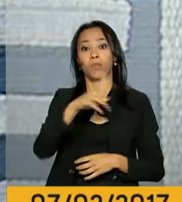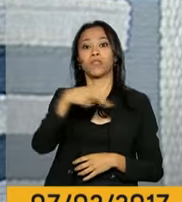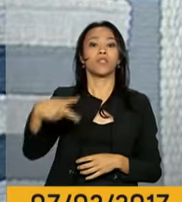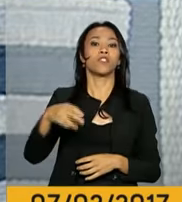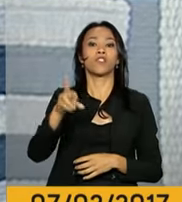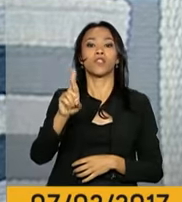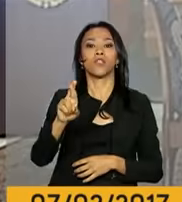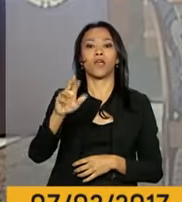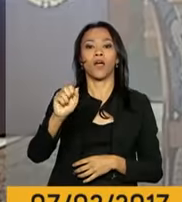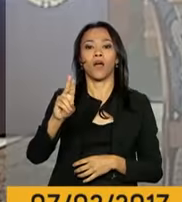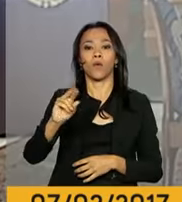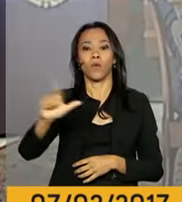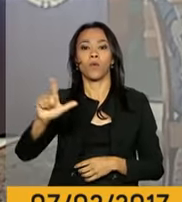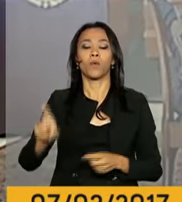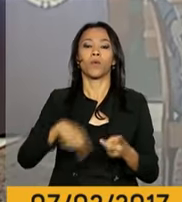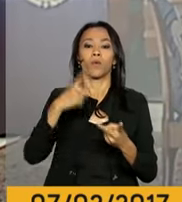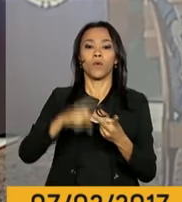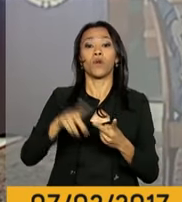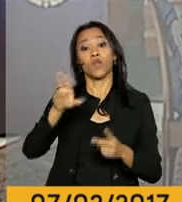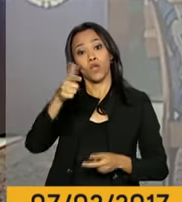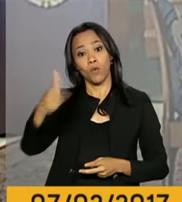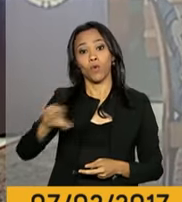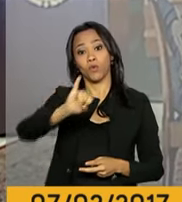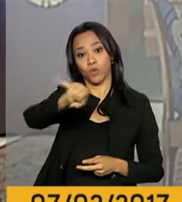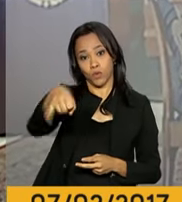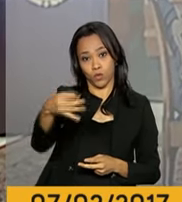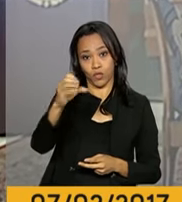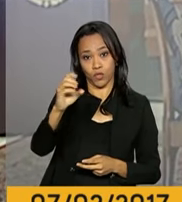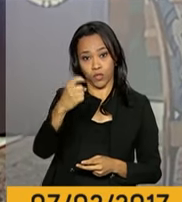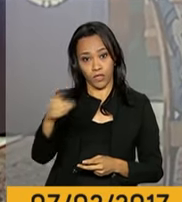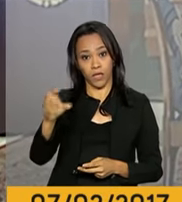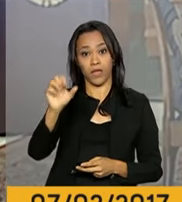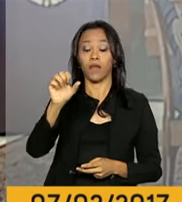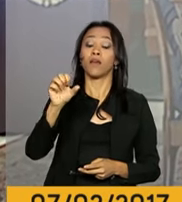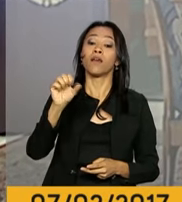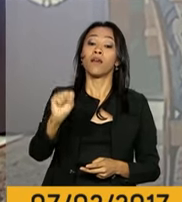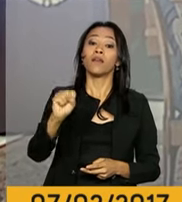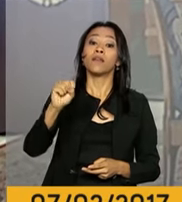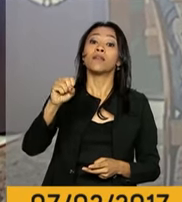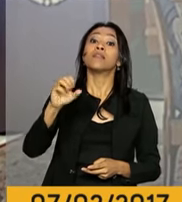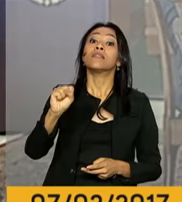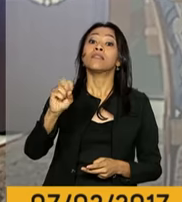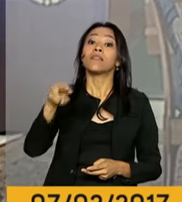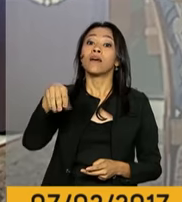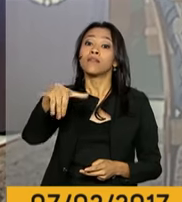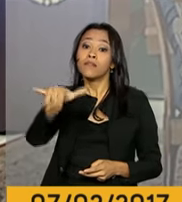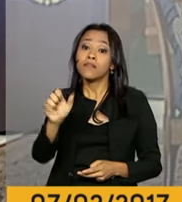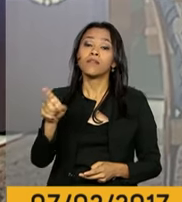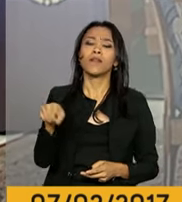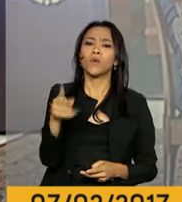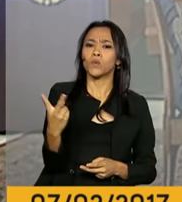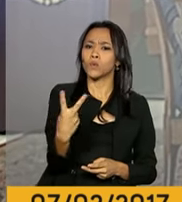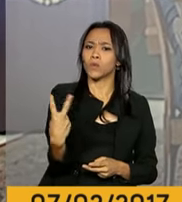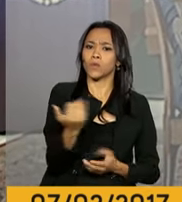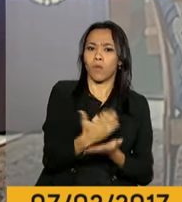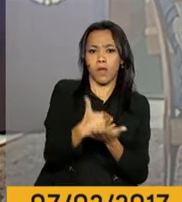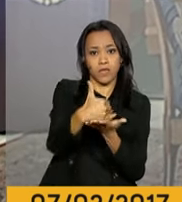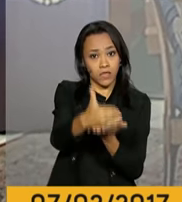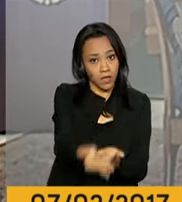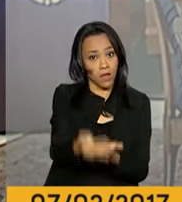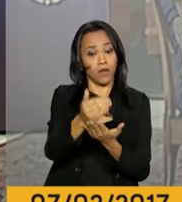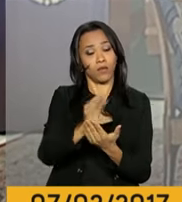afon e o Presidente José sarnei que nos honra com a sua presença iniciaram um processo